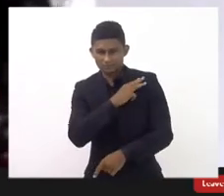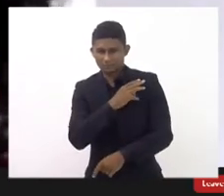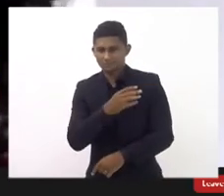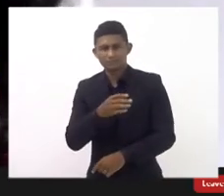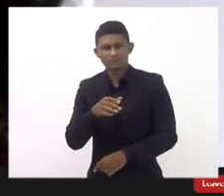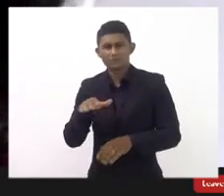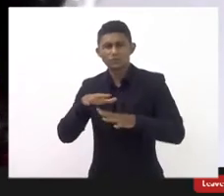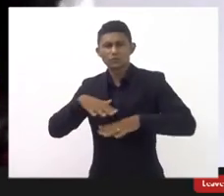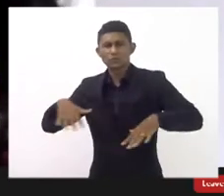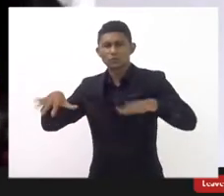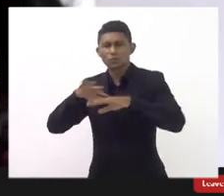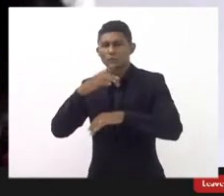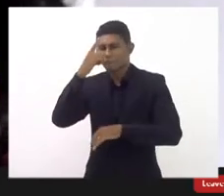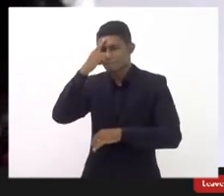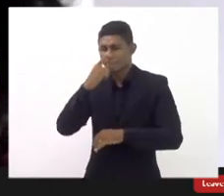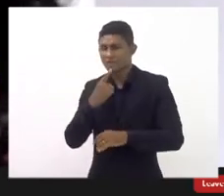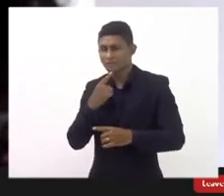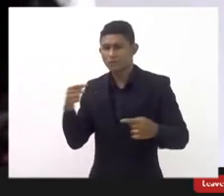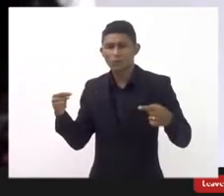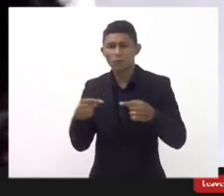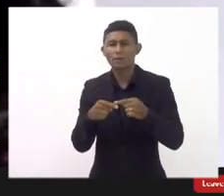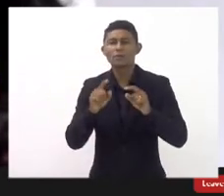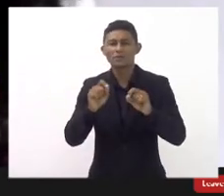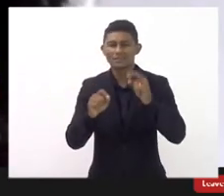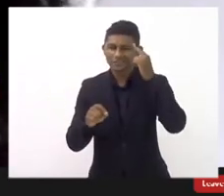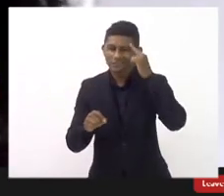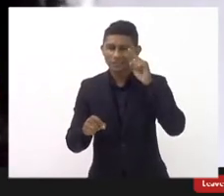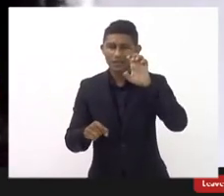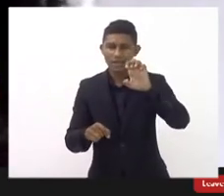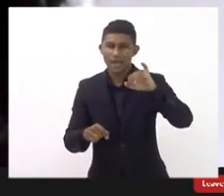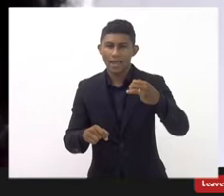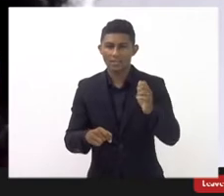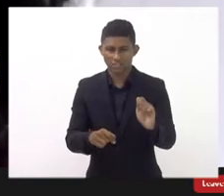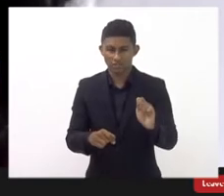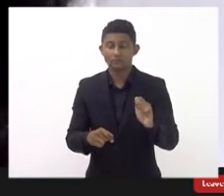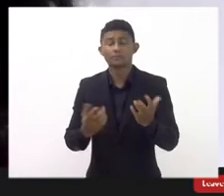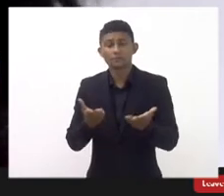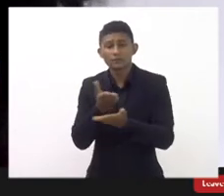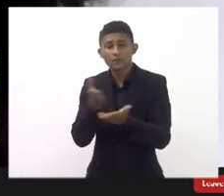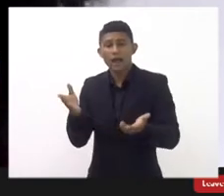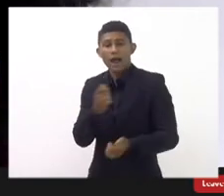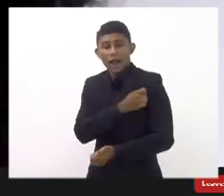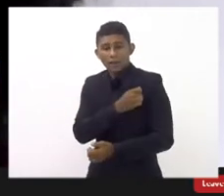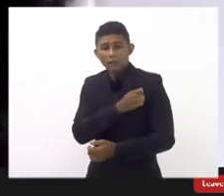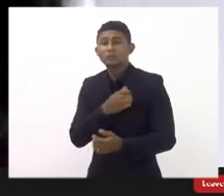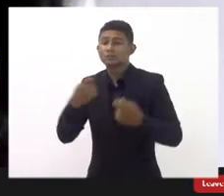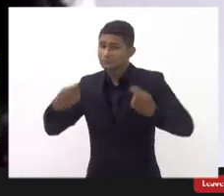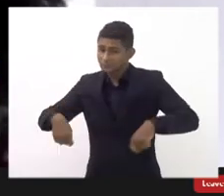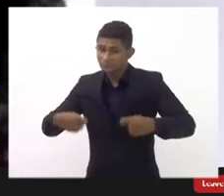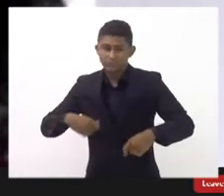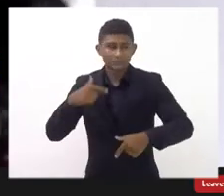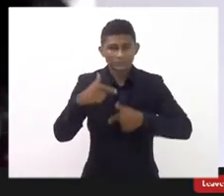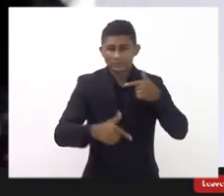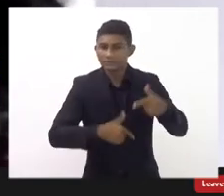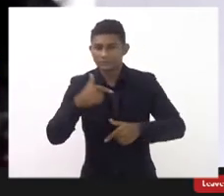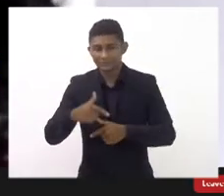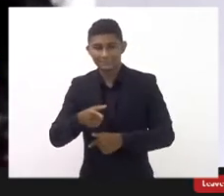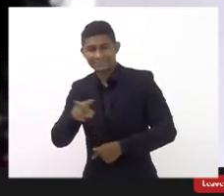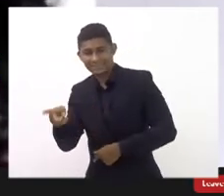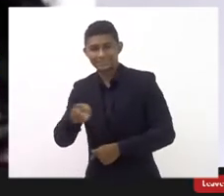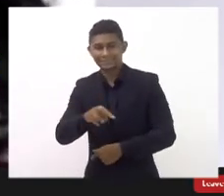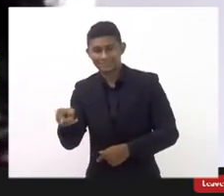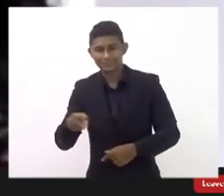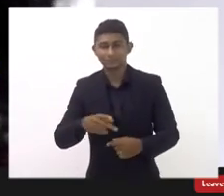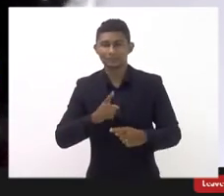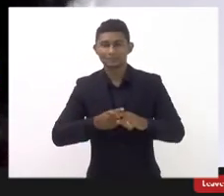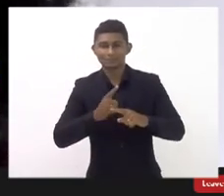próximo da educação de jovens e adultos, né? São estudantes trabalhadores, são estudantes para os quais retornar para a escola para dar